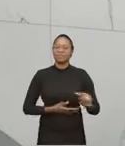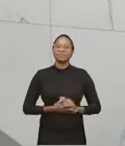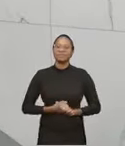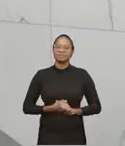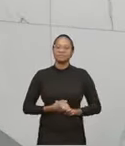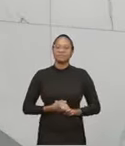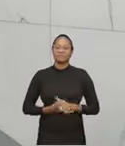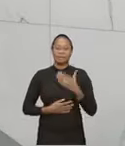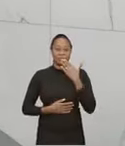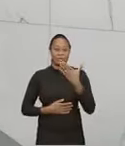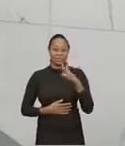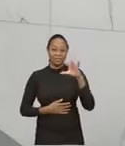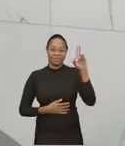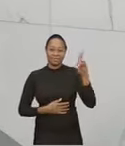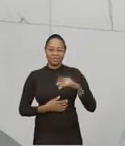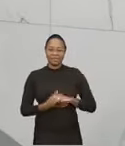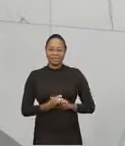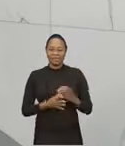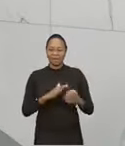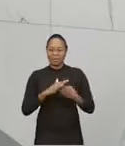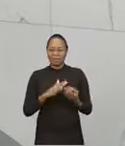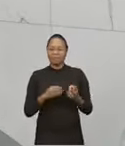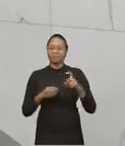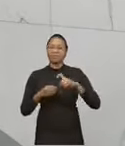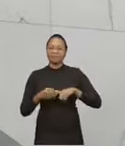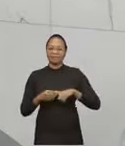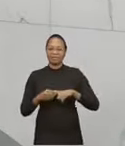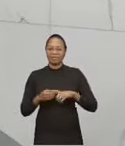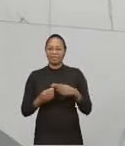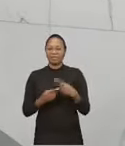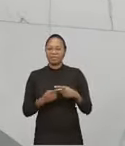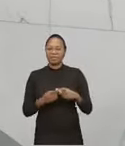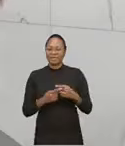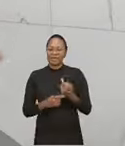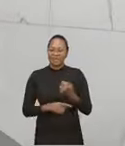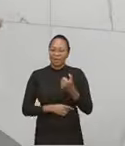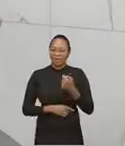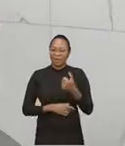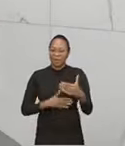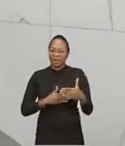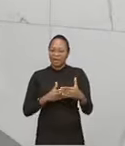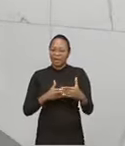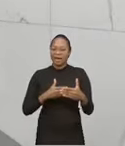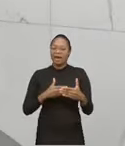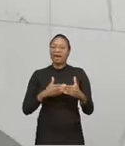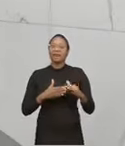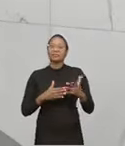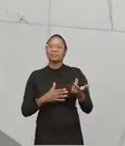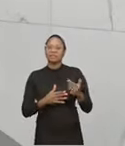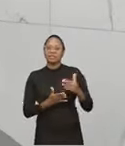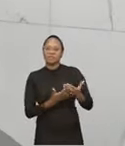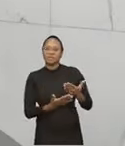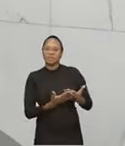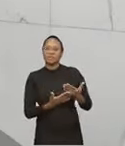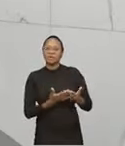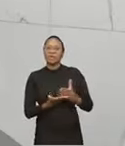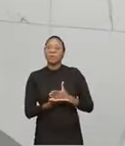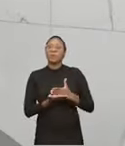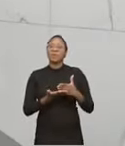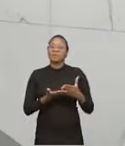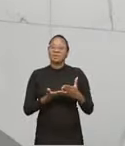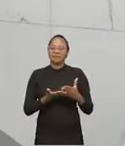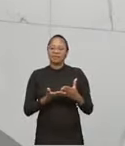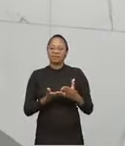peça a Deus, e as empresas voltem, e as aulas estão logo ali para começar, fevereiro, março, e possa começar, e ver o Mascarenhas lá